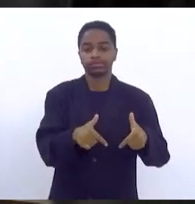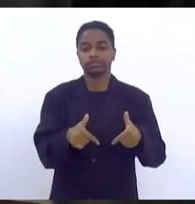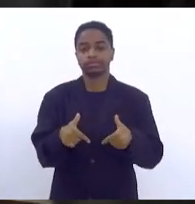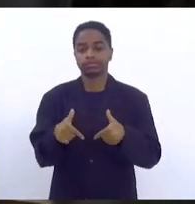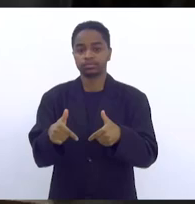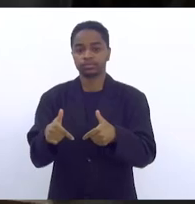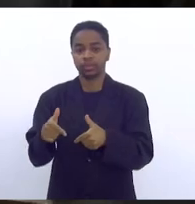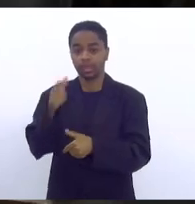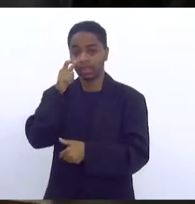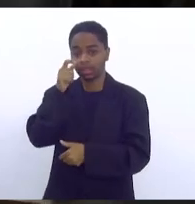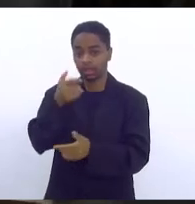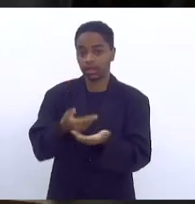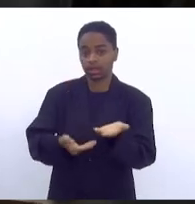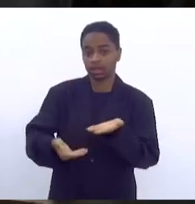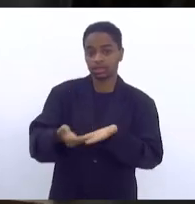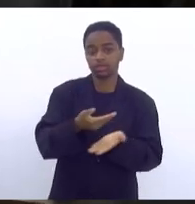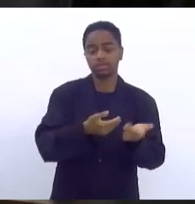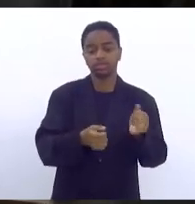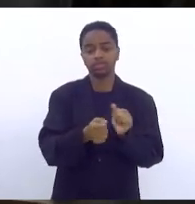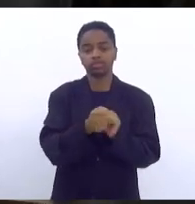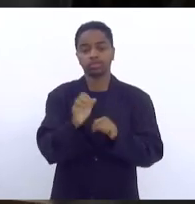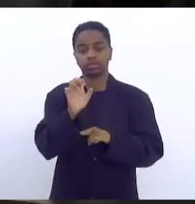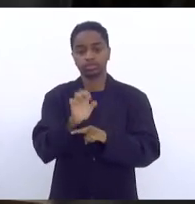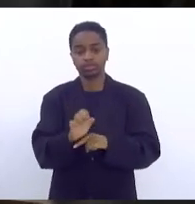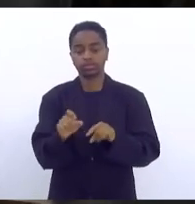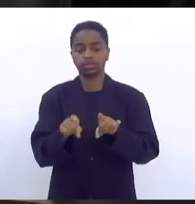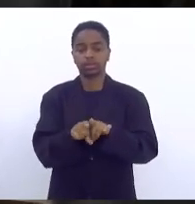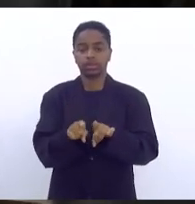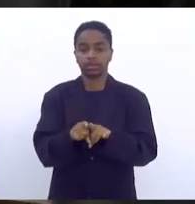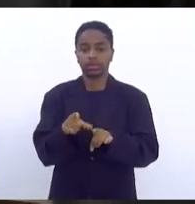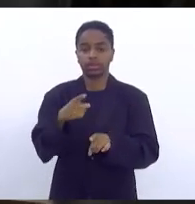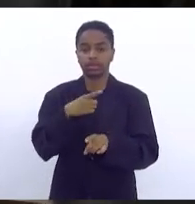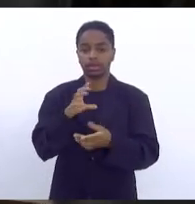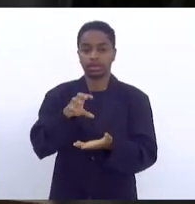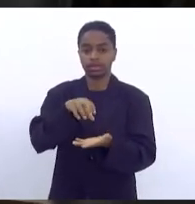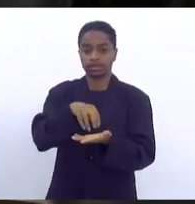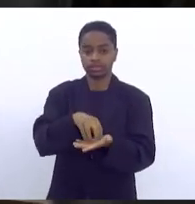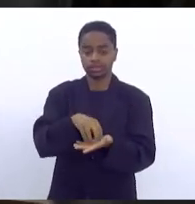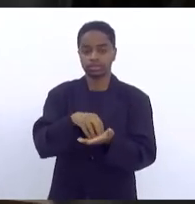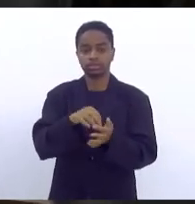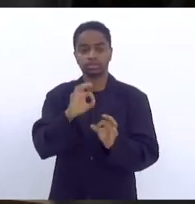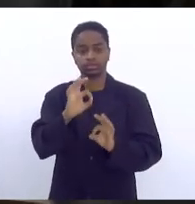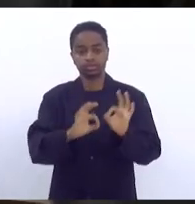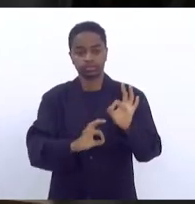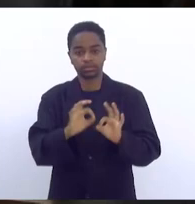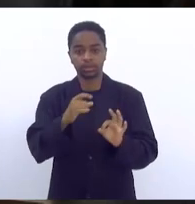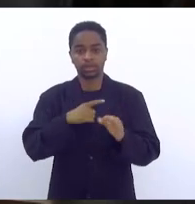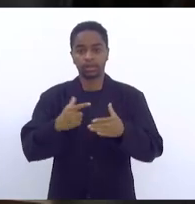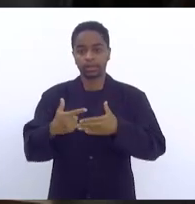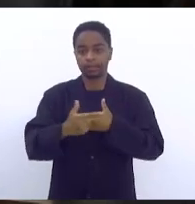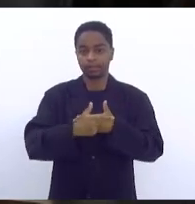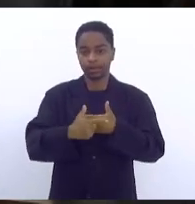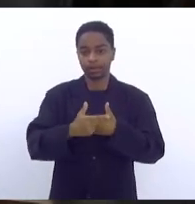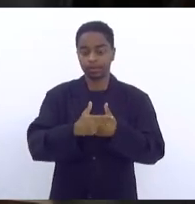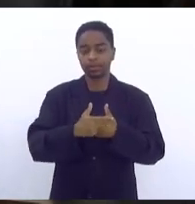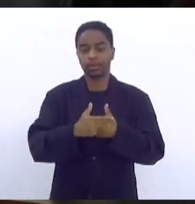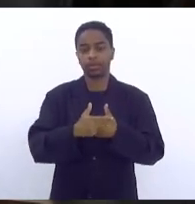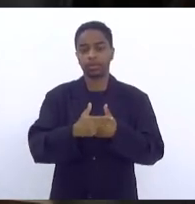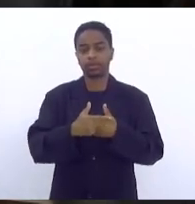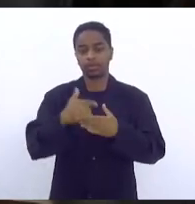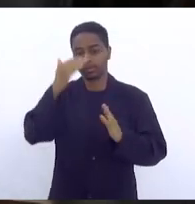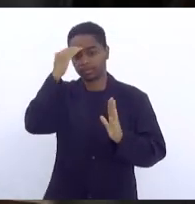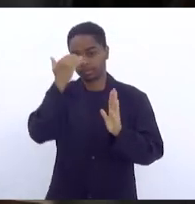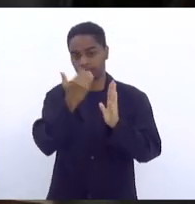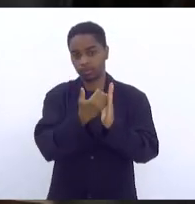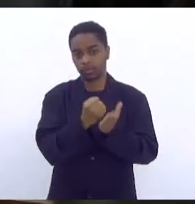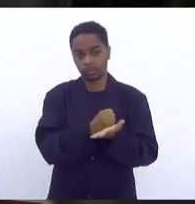interesse comum compartilhada com o estado a gente tem a agência reguladora com o seu papel de cumprir os contratos